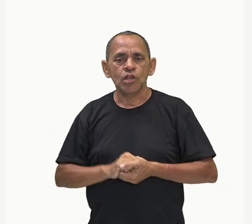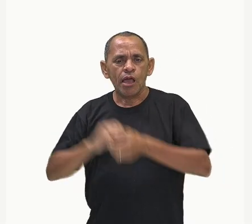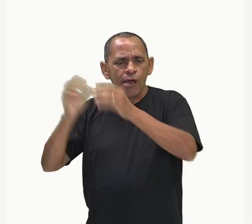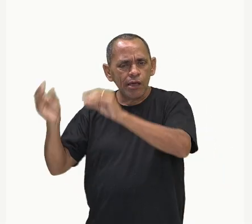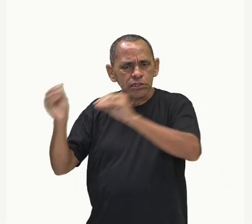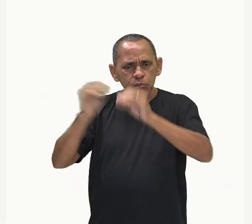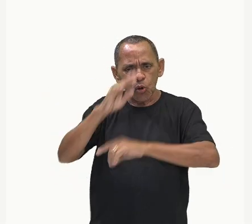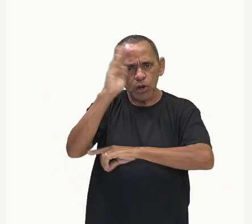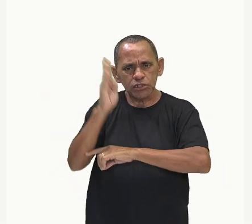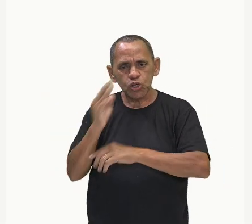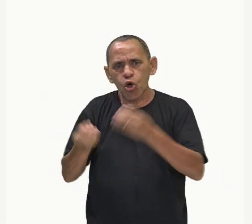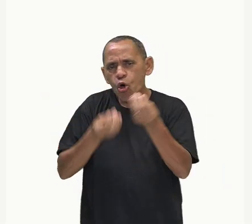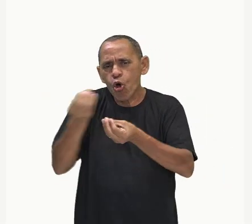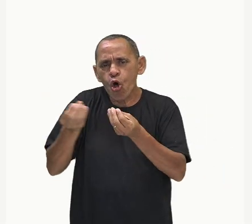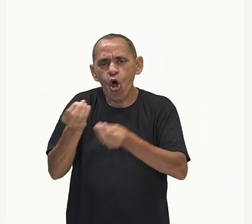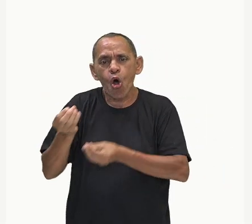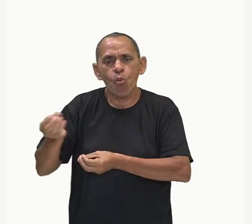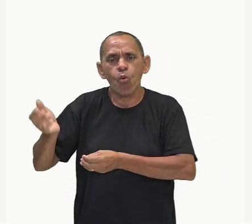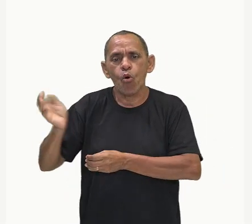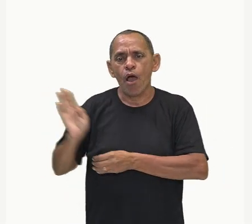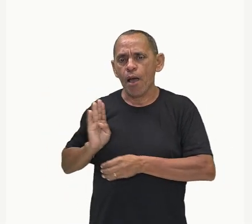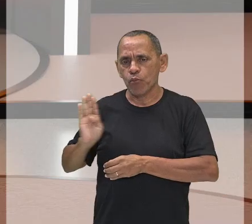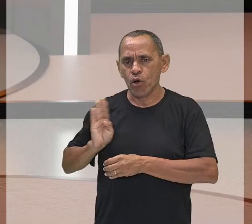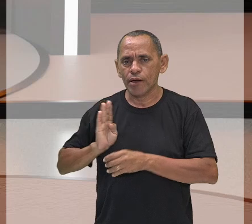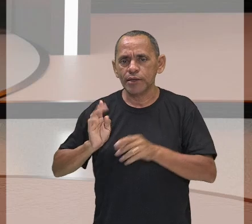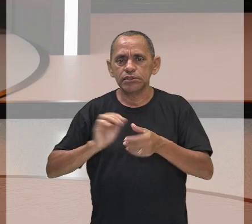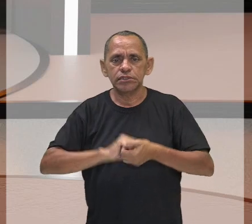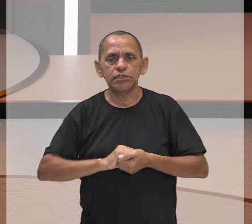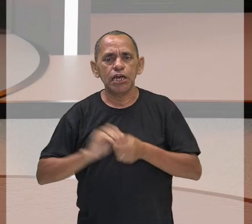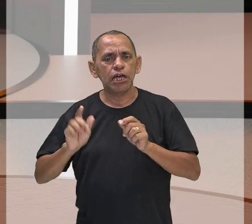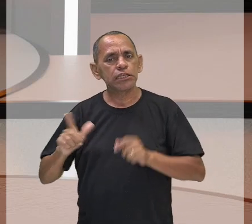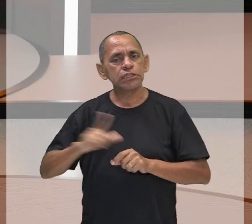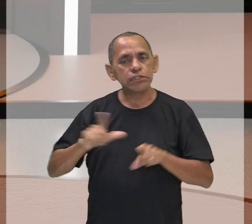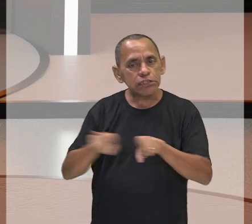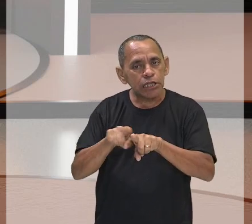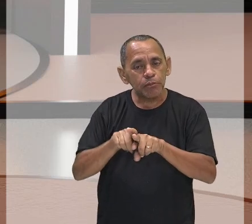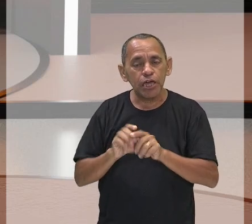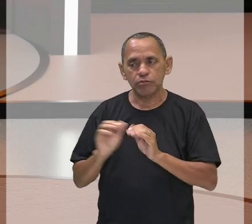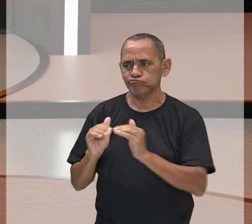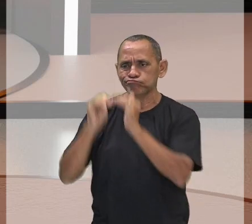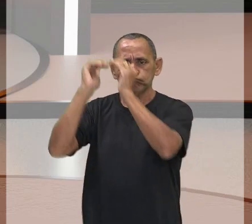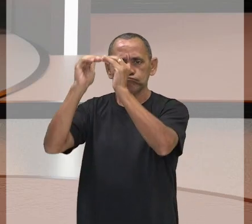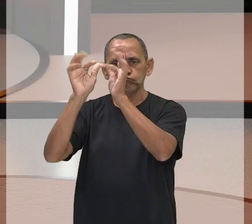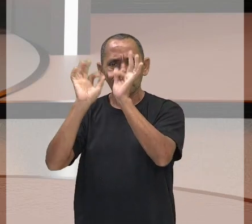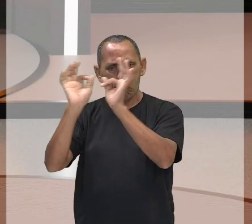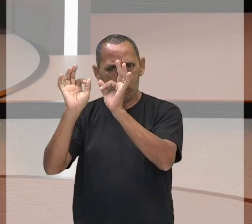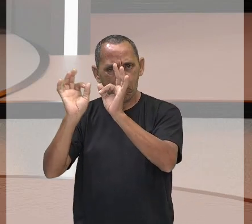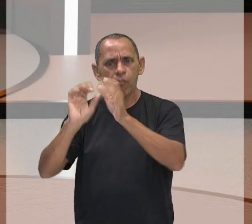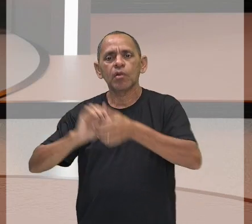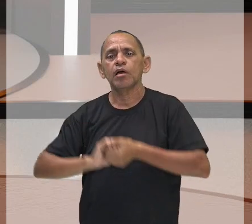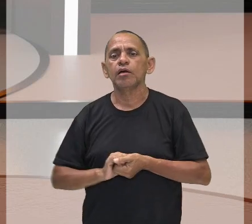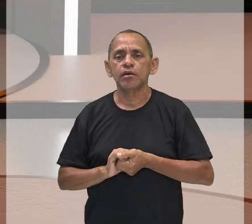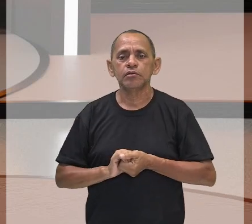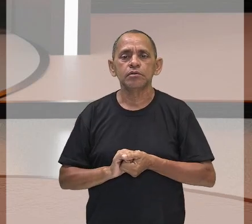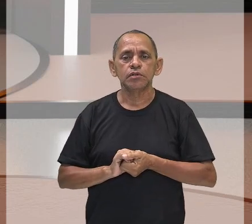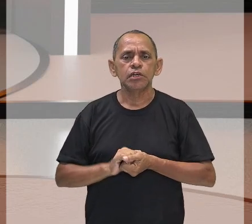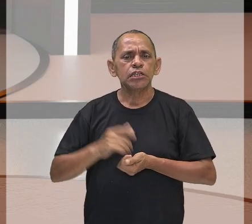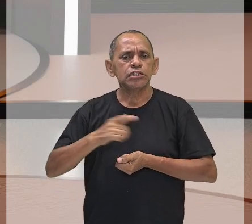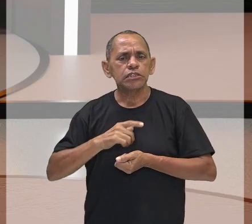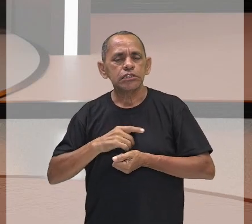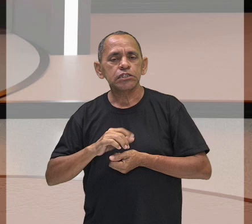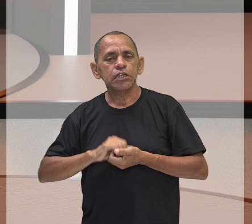comerciantes, a burguesia, a nobreza portuguesa encarou tudo isso, gente? Obviamente que